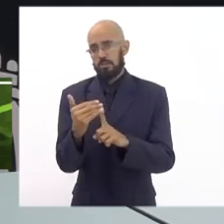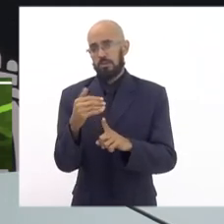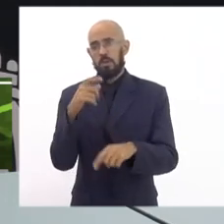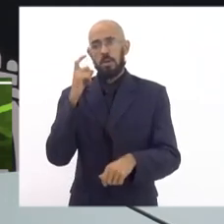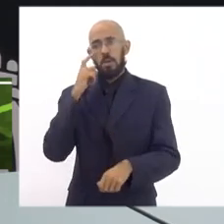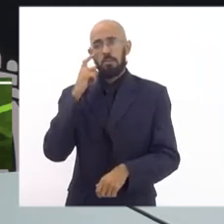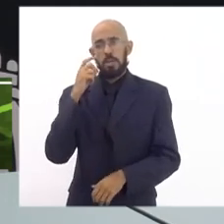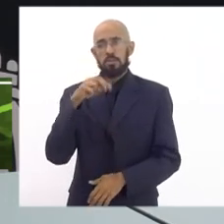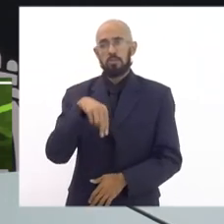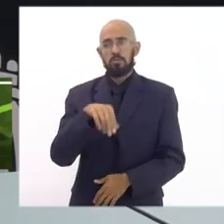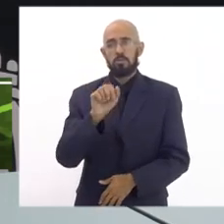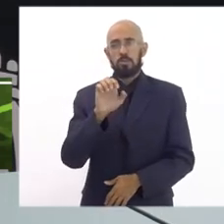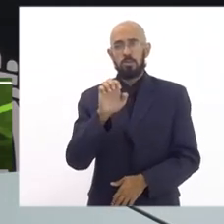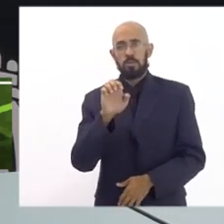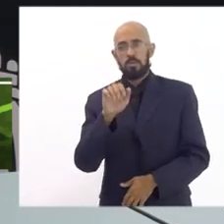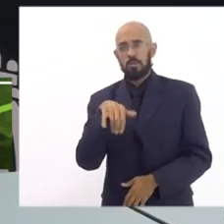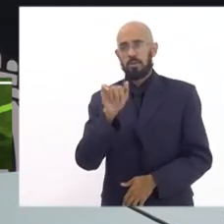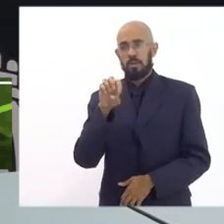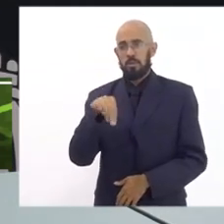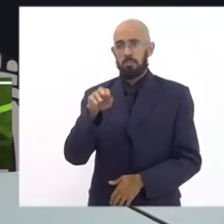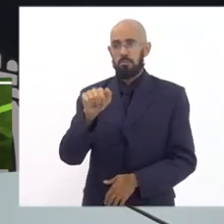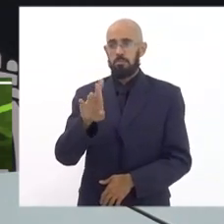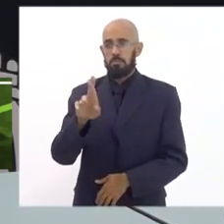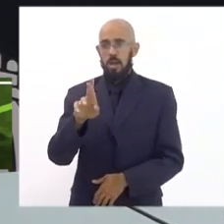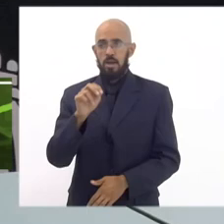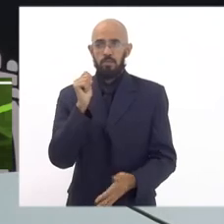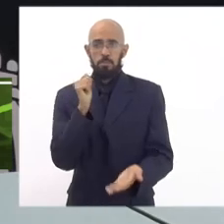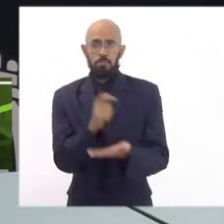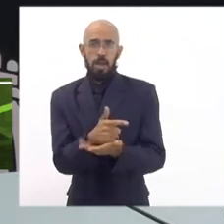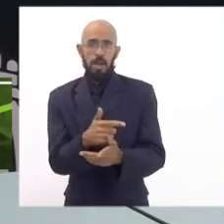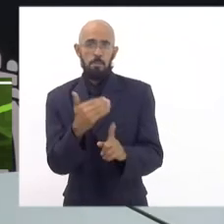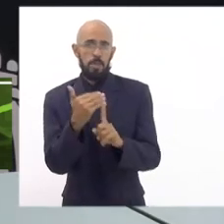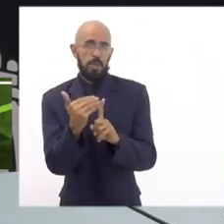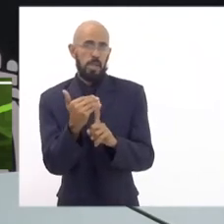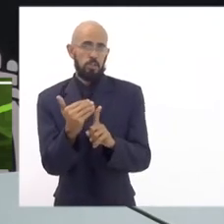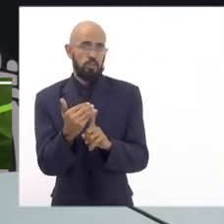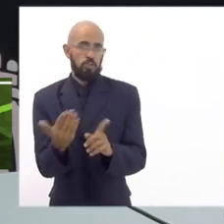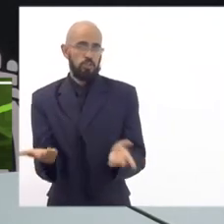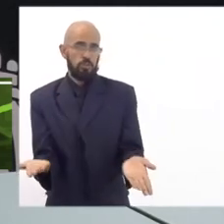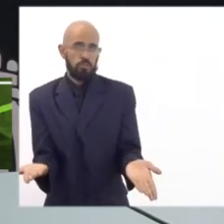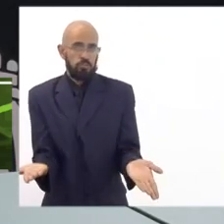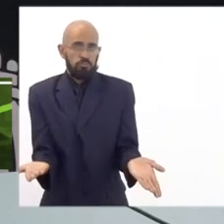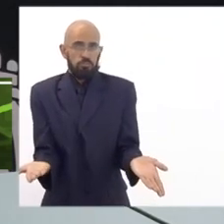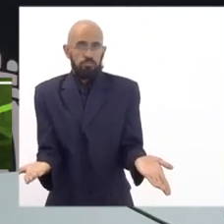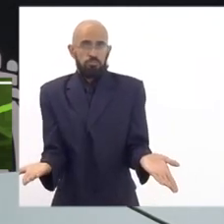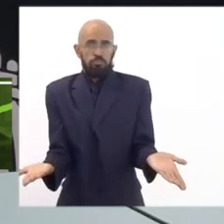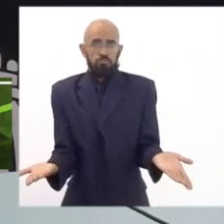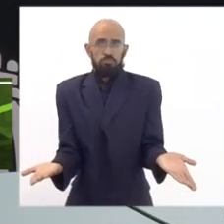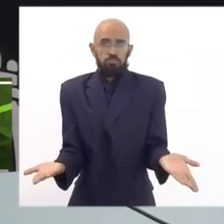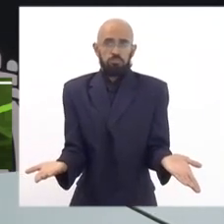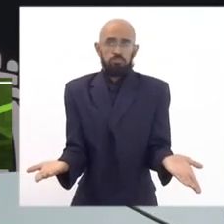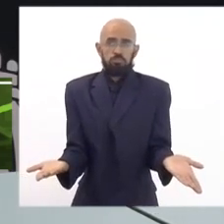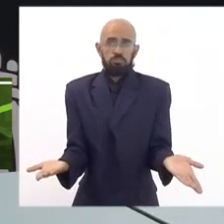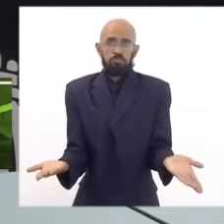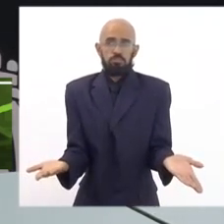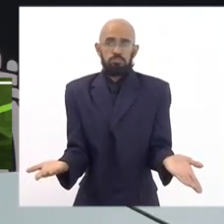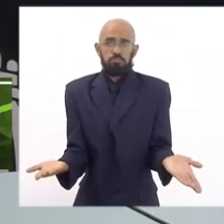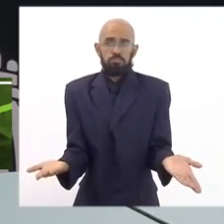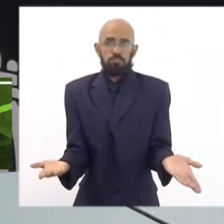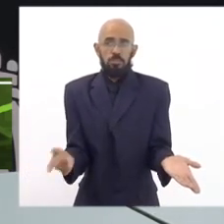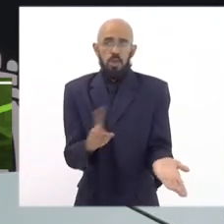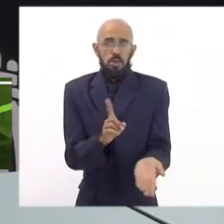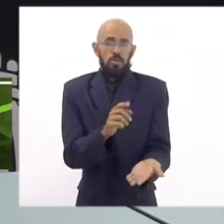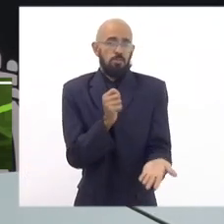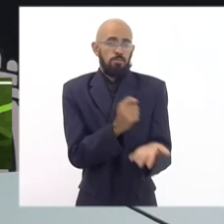Neymar vai pagar meia entrada. Tem que pagar em dobro. Nem paga, porque ele já enche a casa.